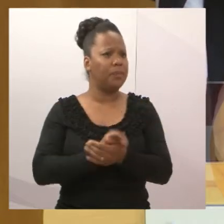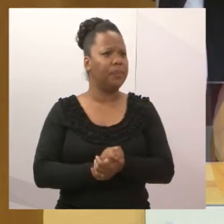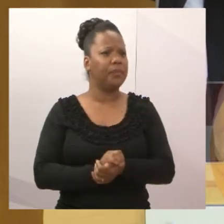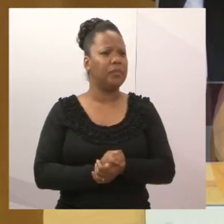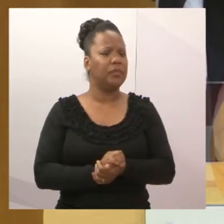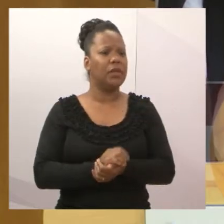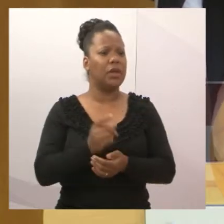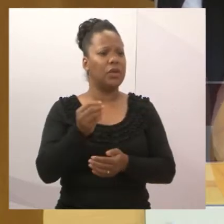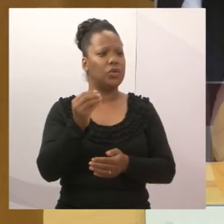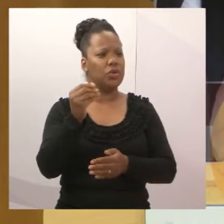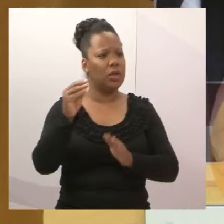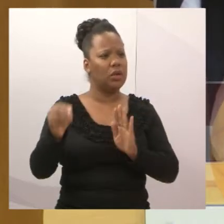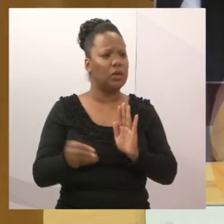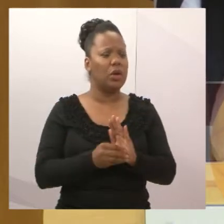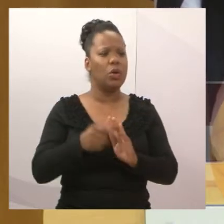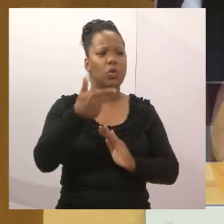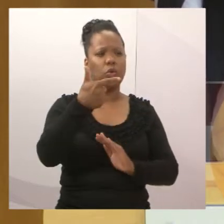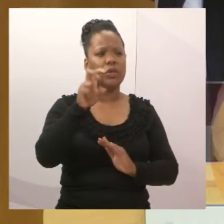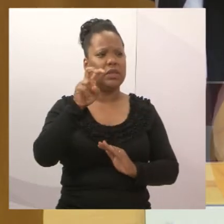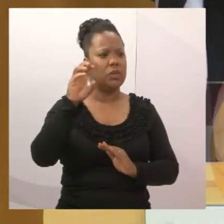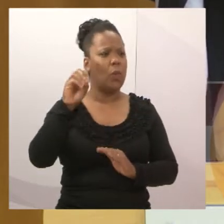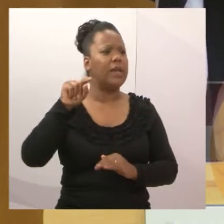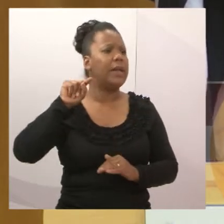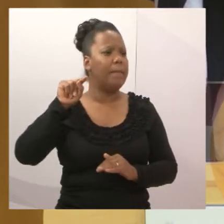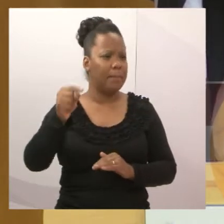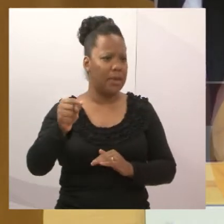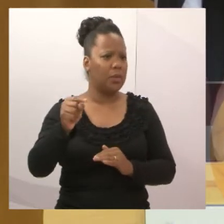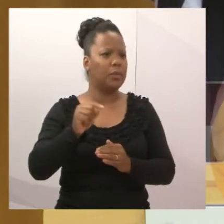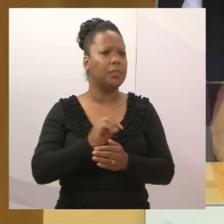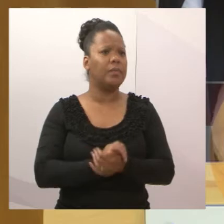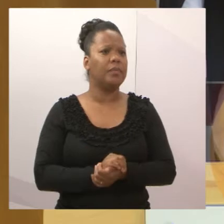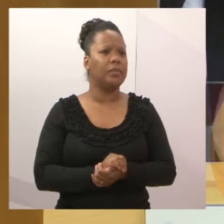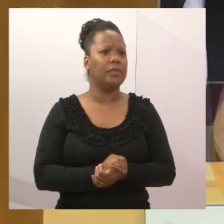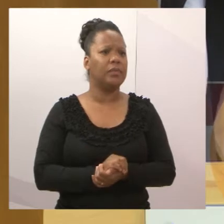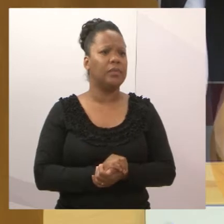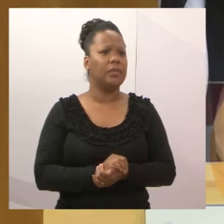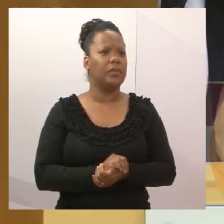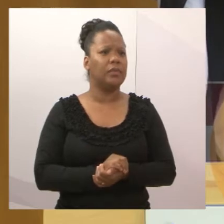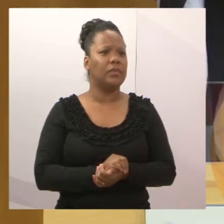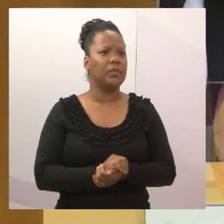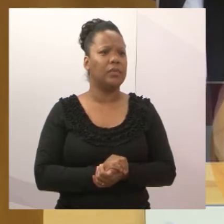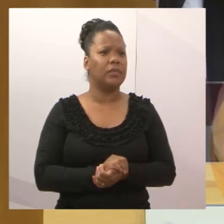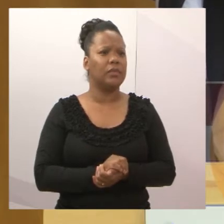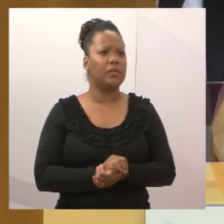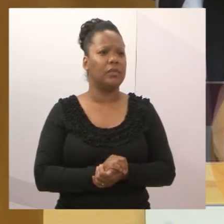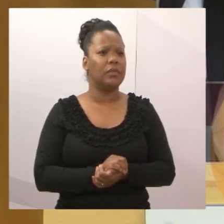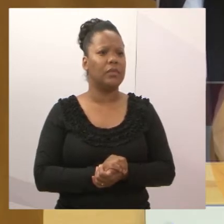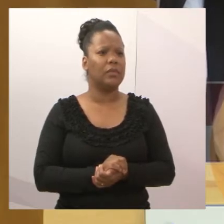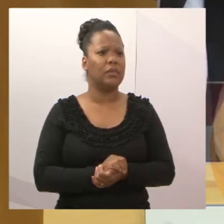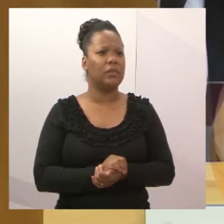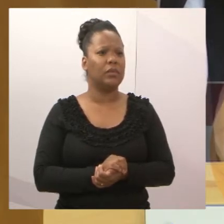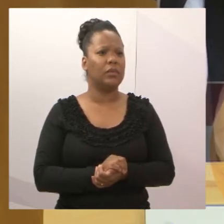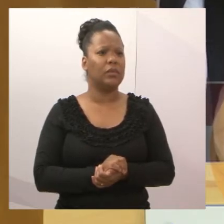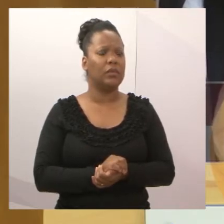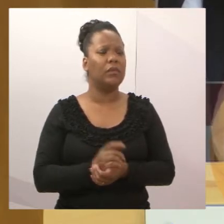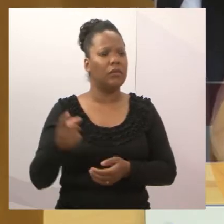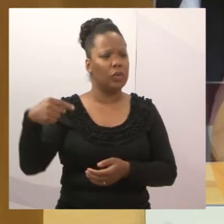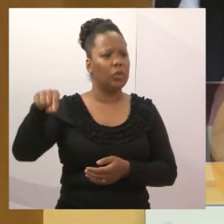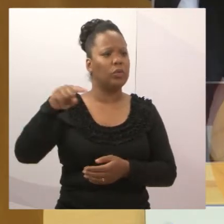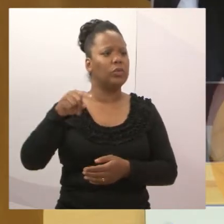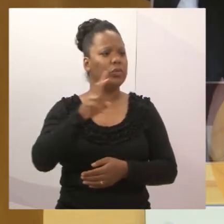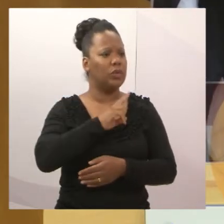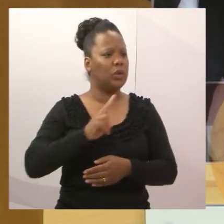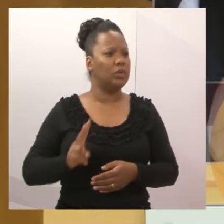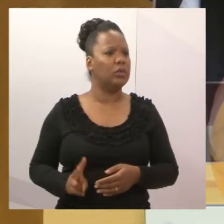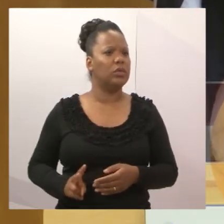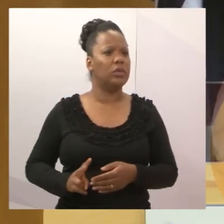mais emenda agora, 250 mil. Eu tenho aqui, posso contar com alguns vereadores aqui, que